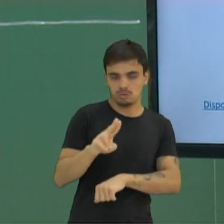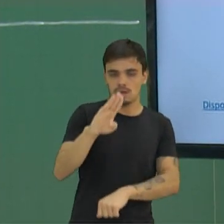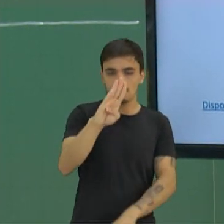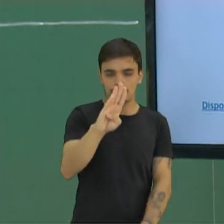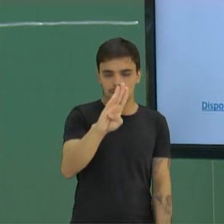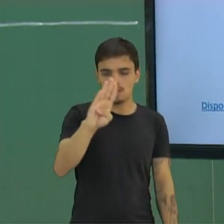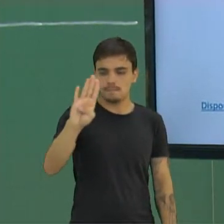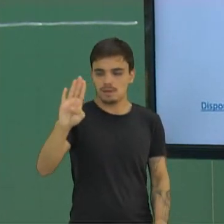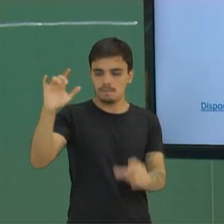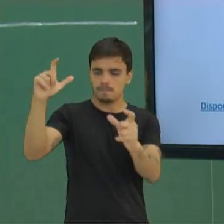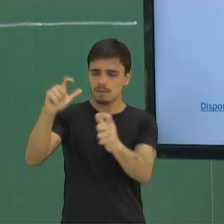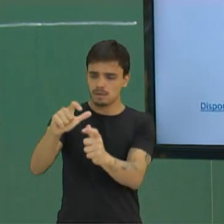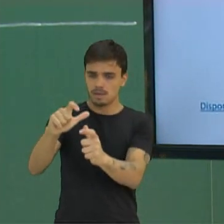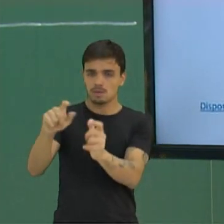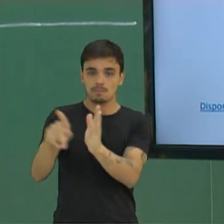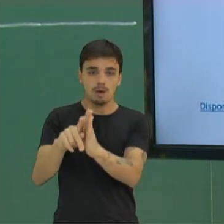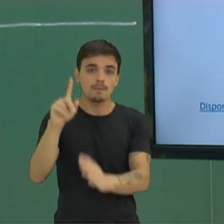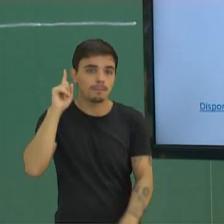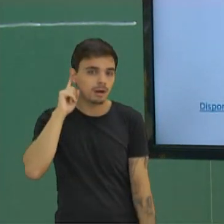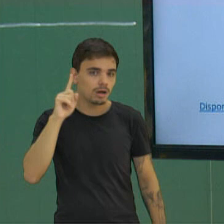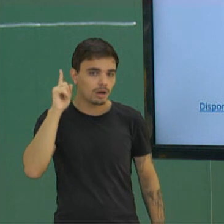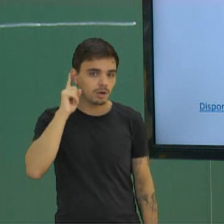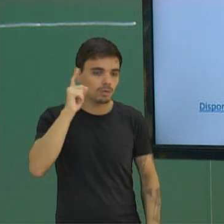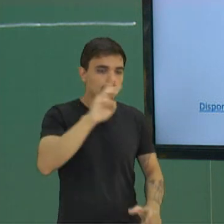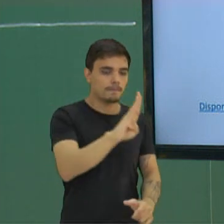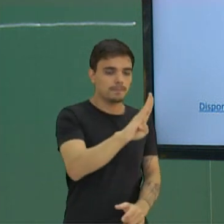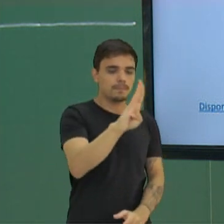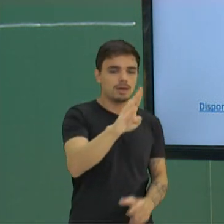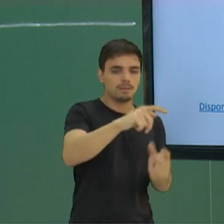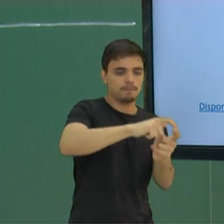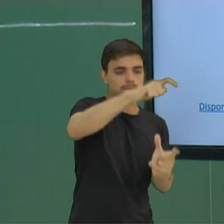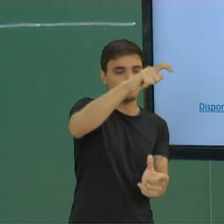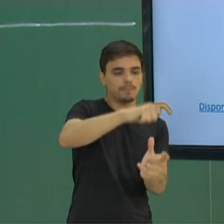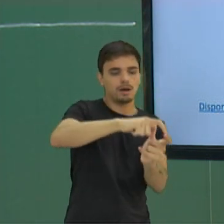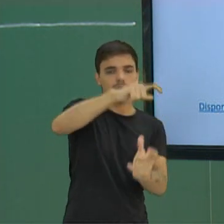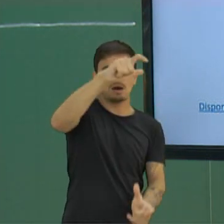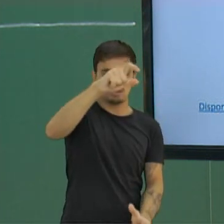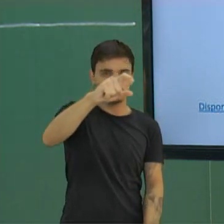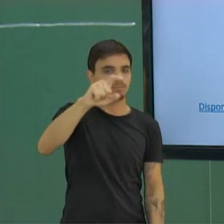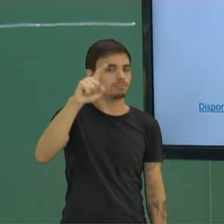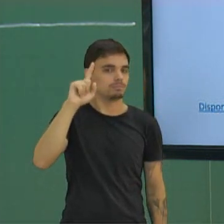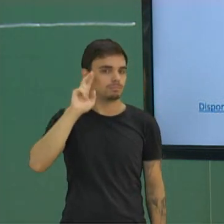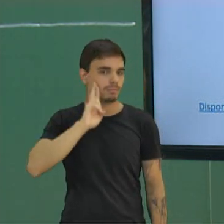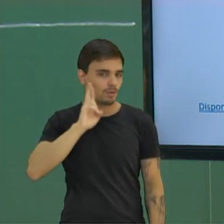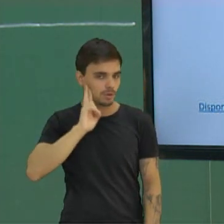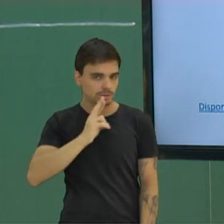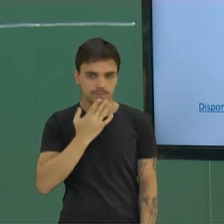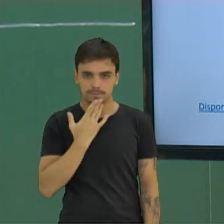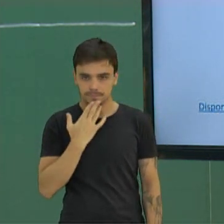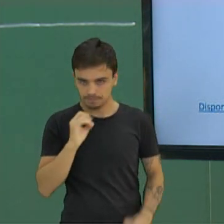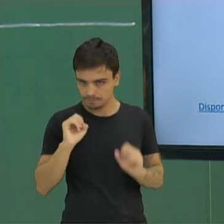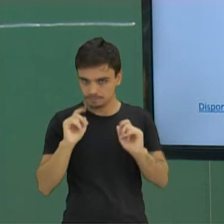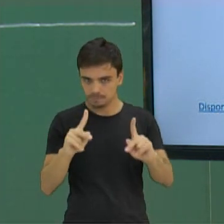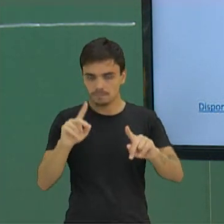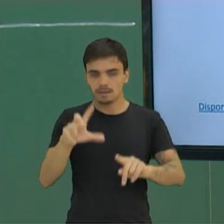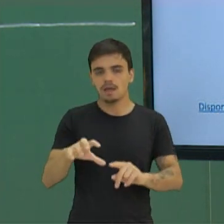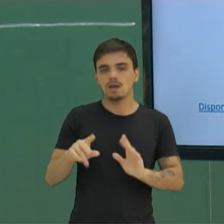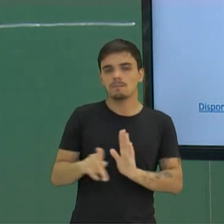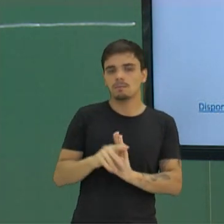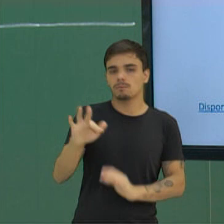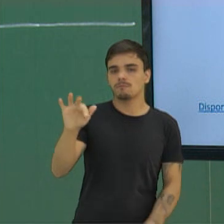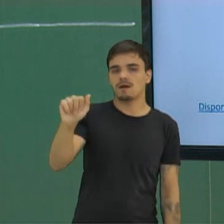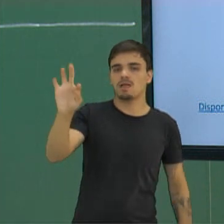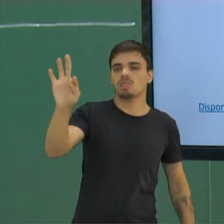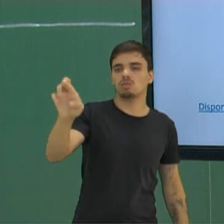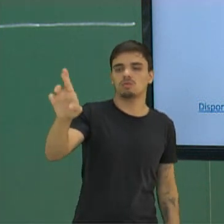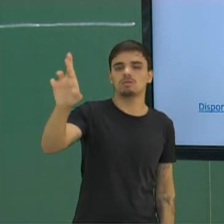bebezinho bebezinho para flor branca bebezão bebezão para flor púrpura Esses são